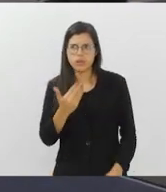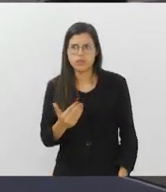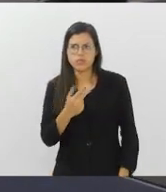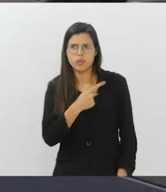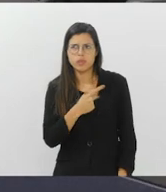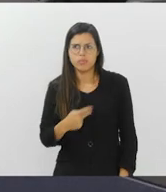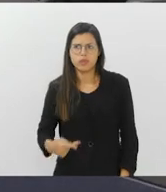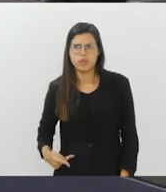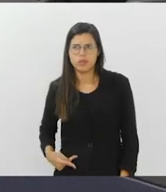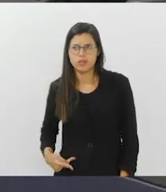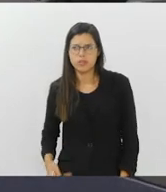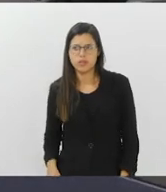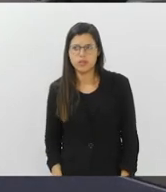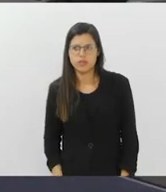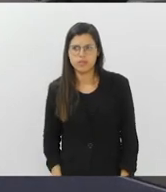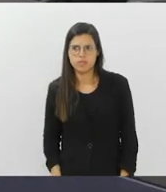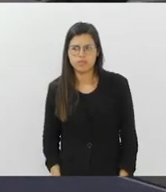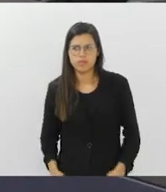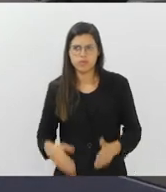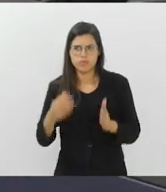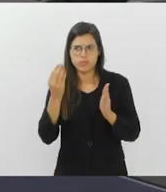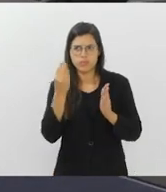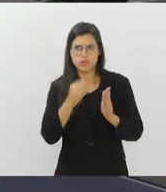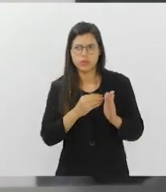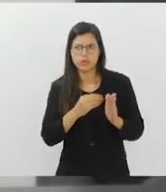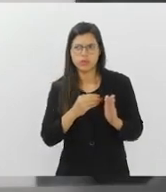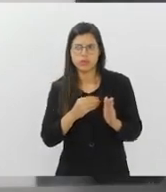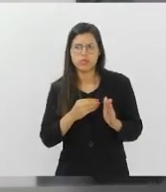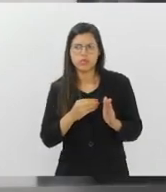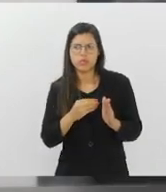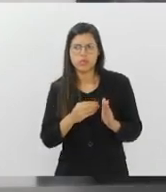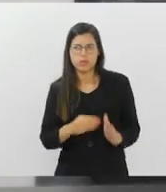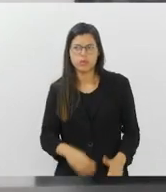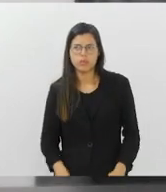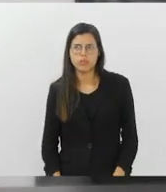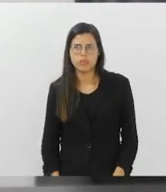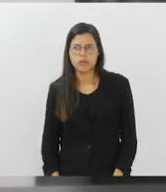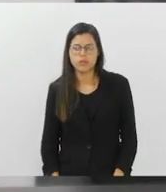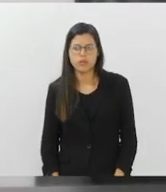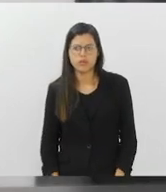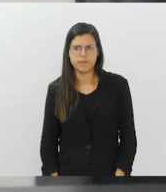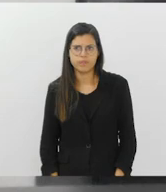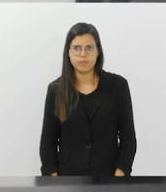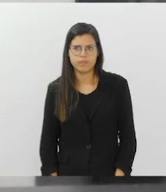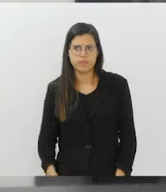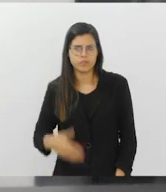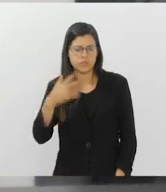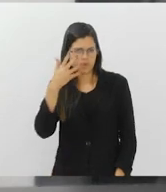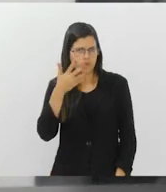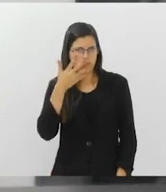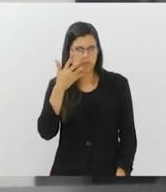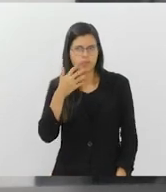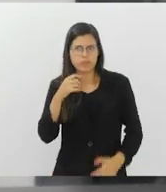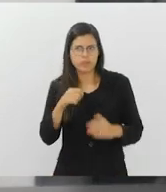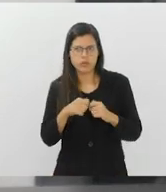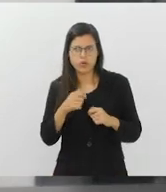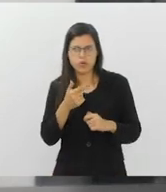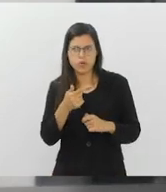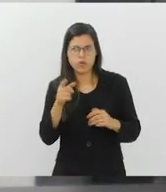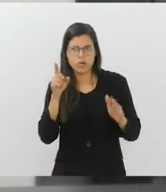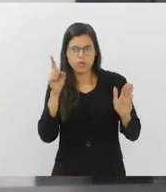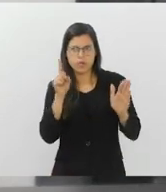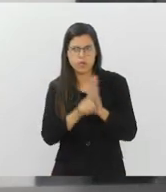presidente, para acrescentar, de acordo aí com as colocações feitas, outra